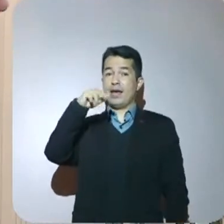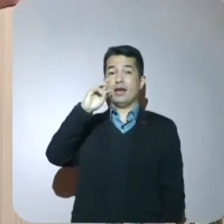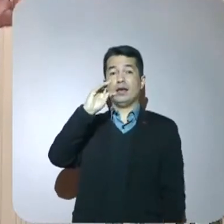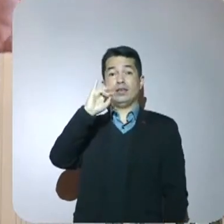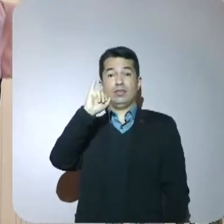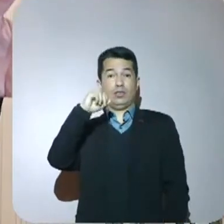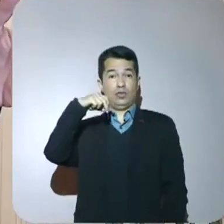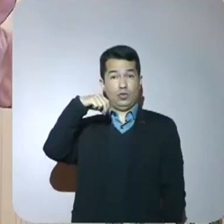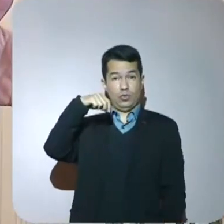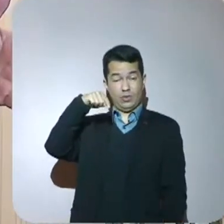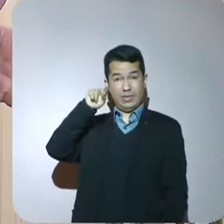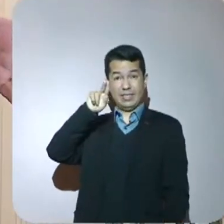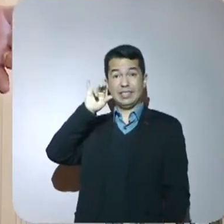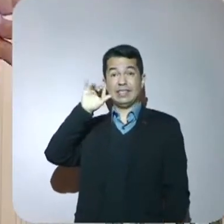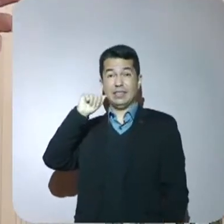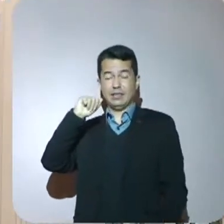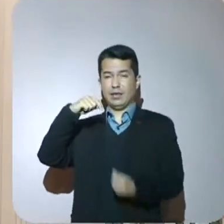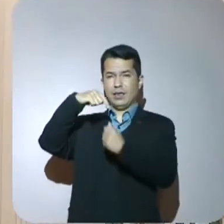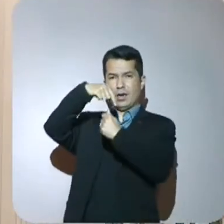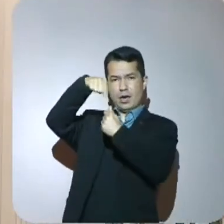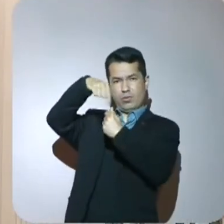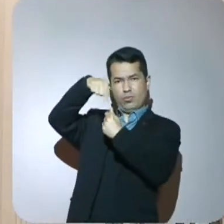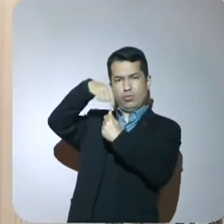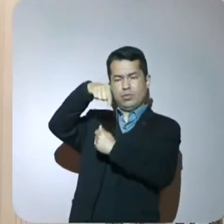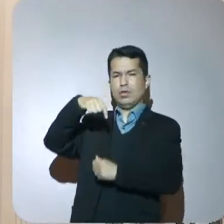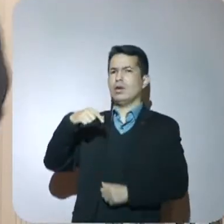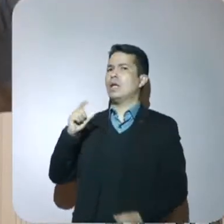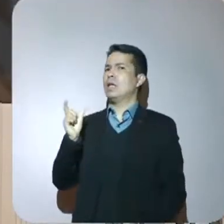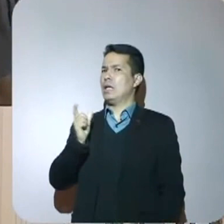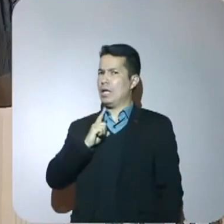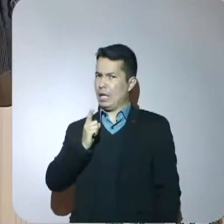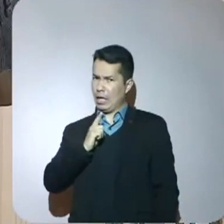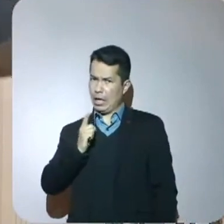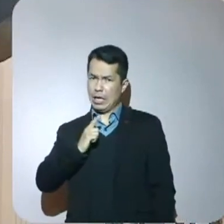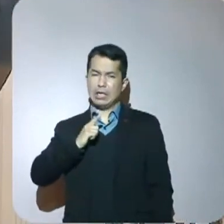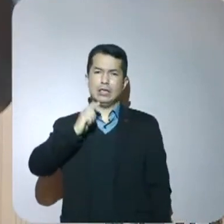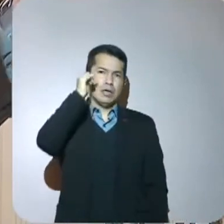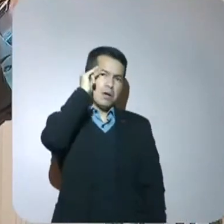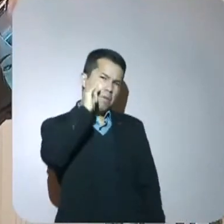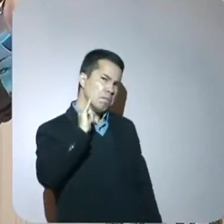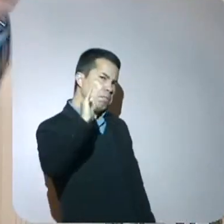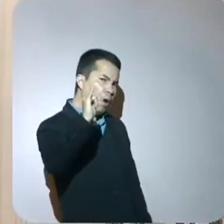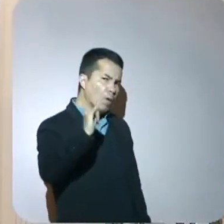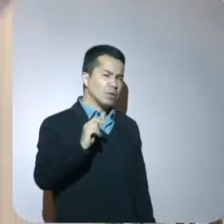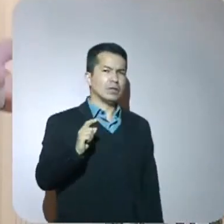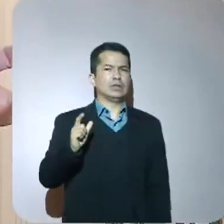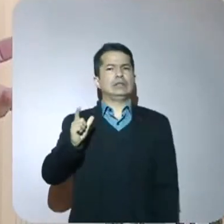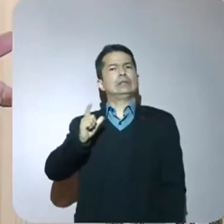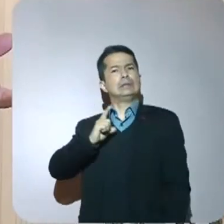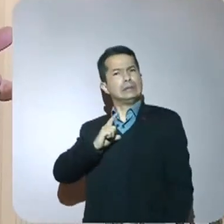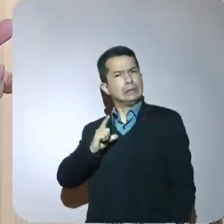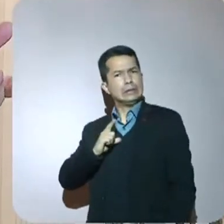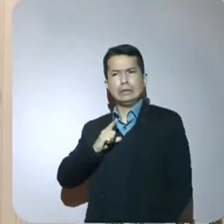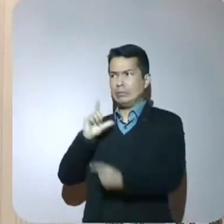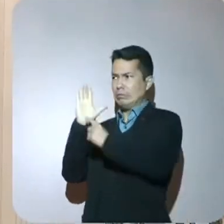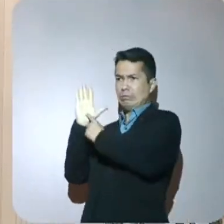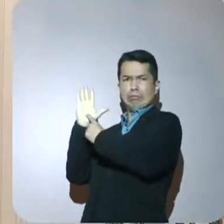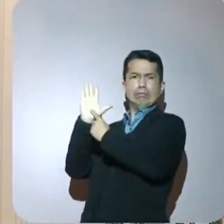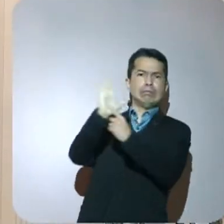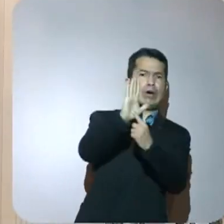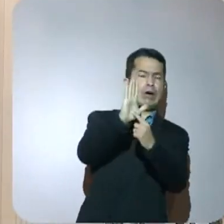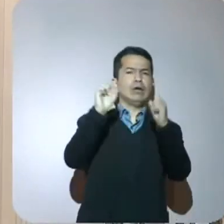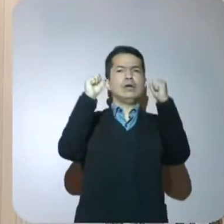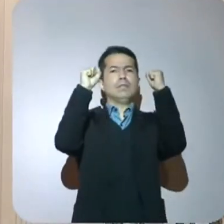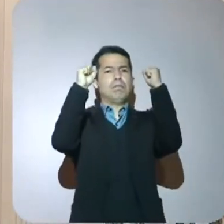por profetas que representavam as ministrações de poder de Deus, revelações de Deus,